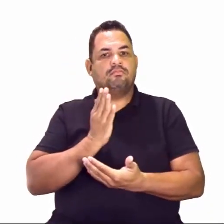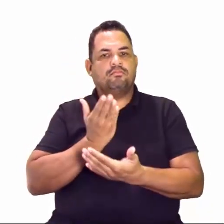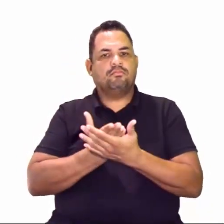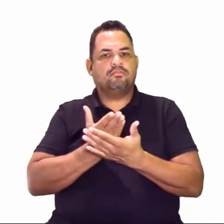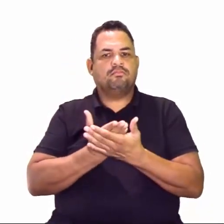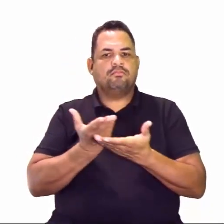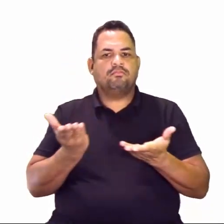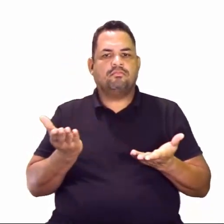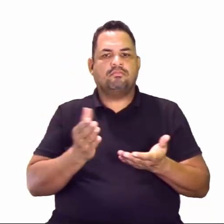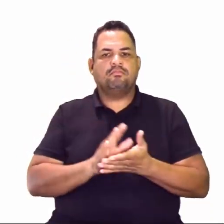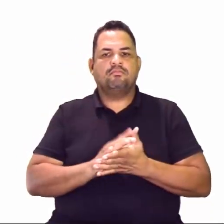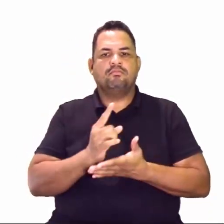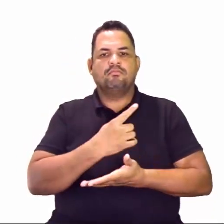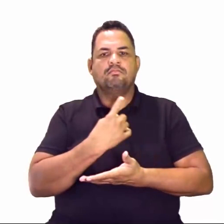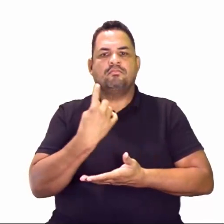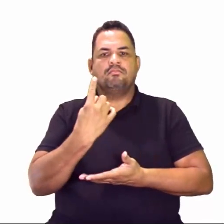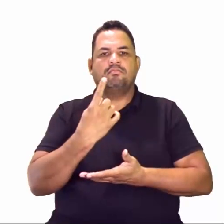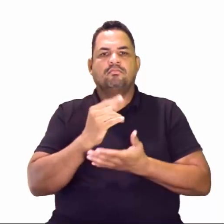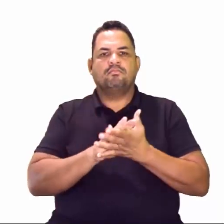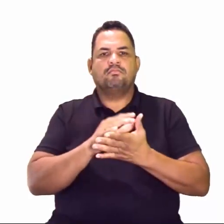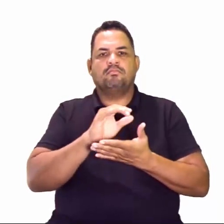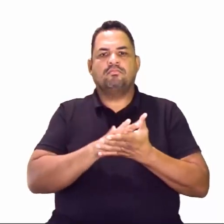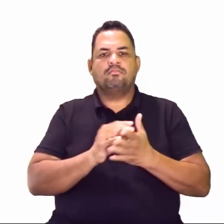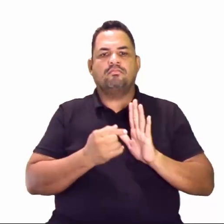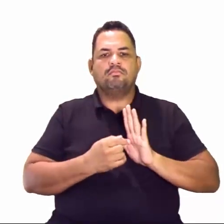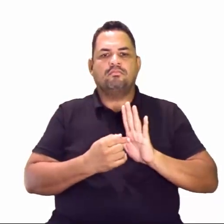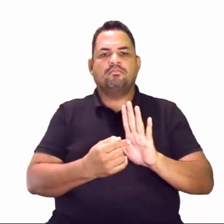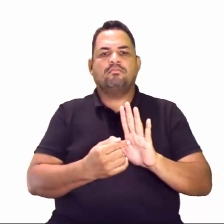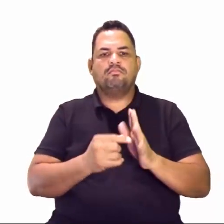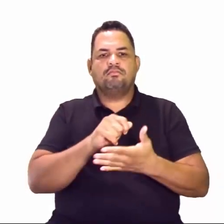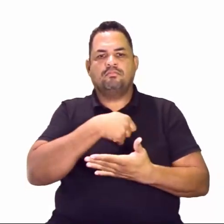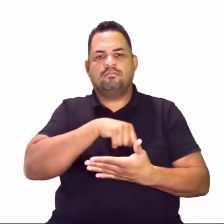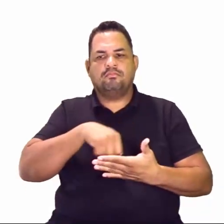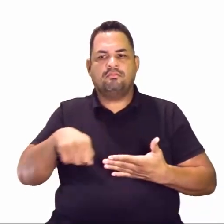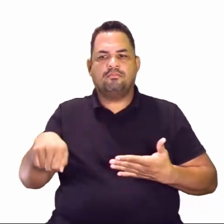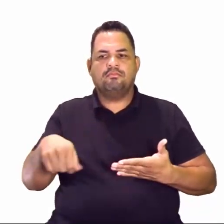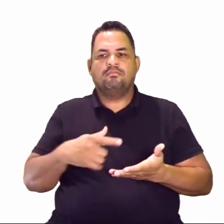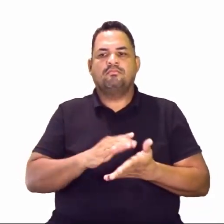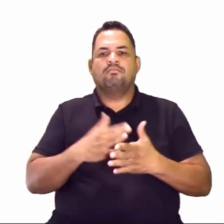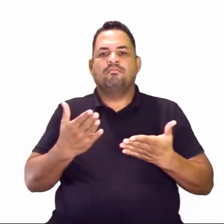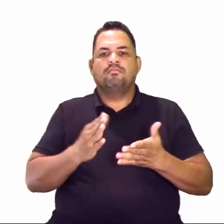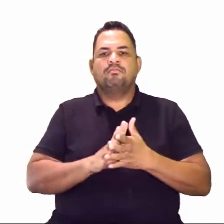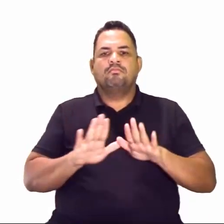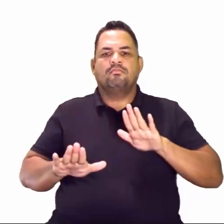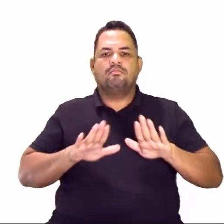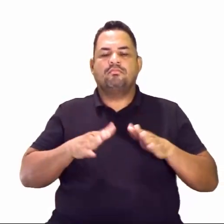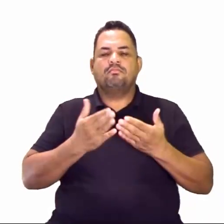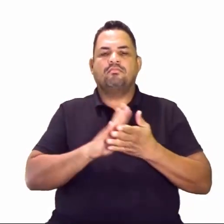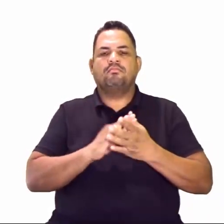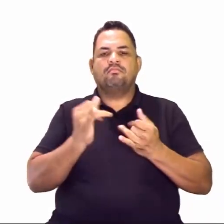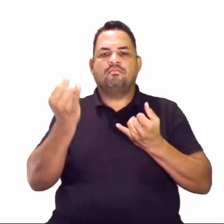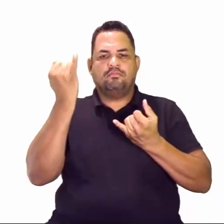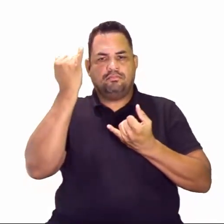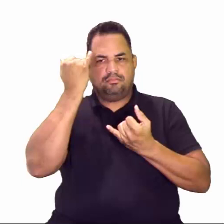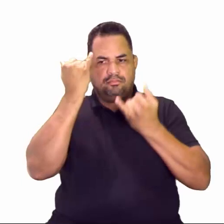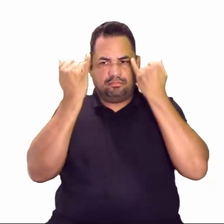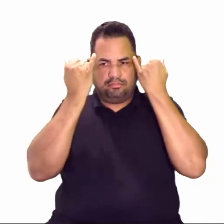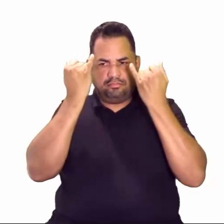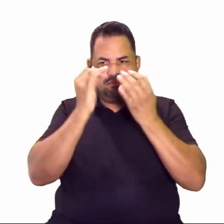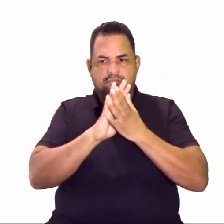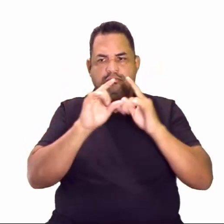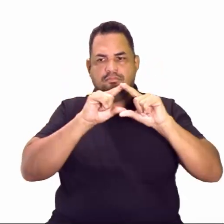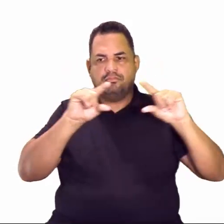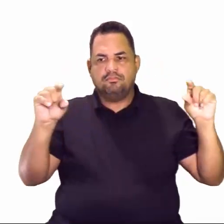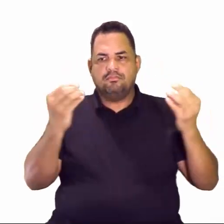a maneira que a gente tinha de expressar, dependendo das informações do enunciado,